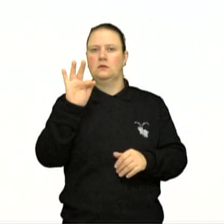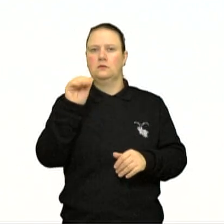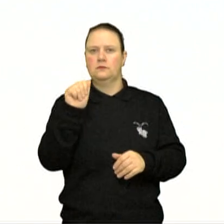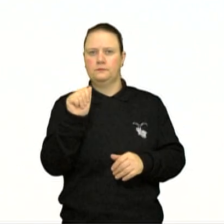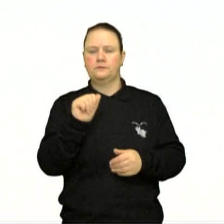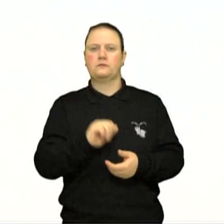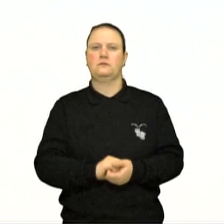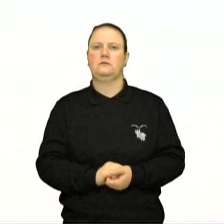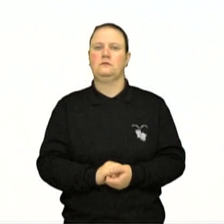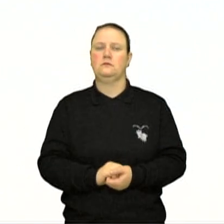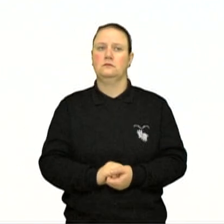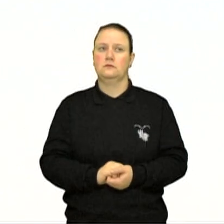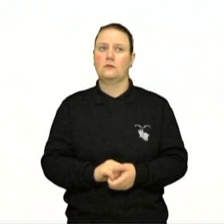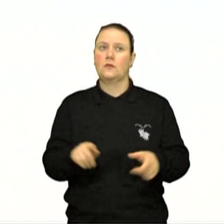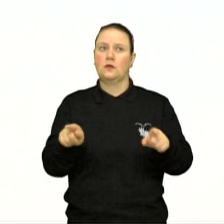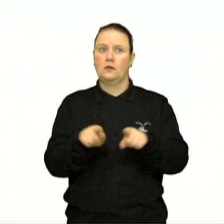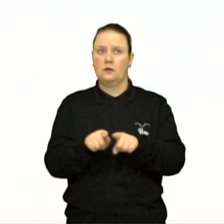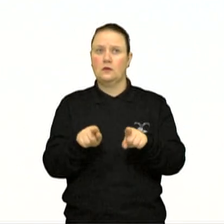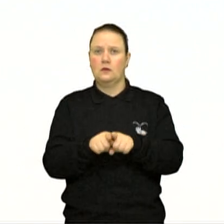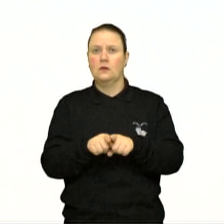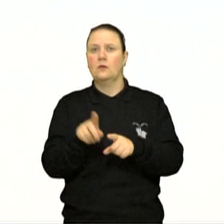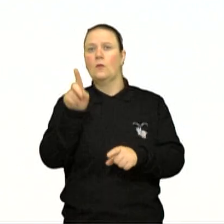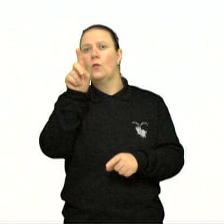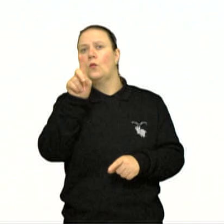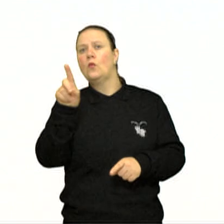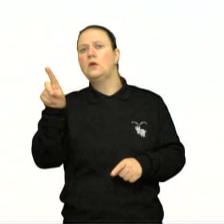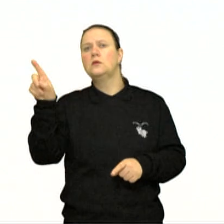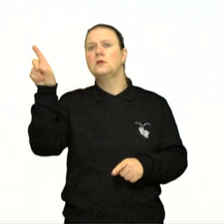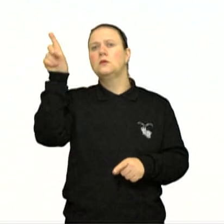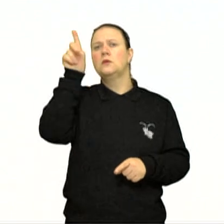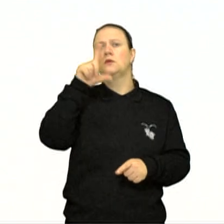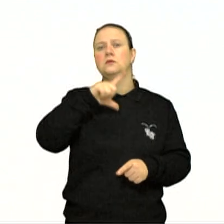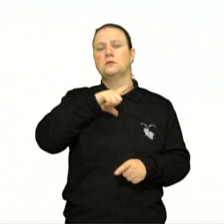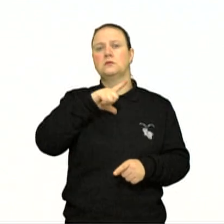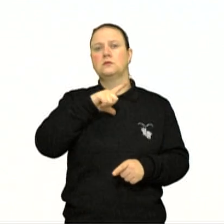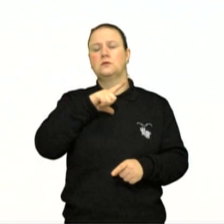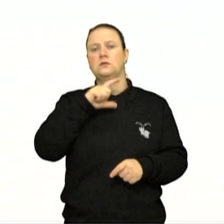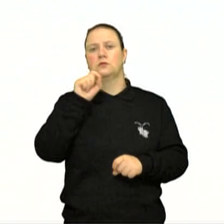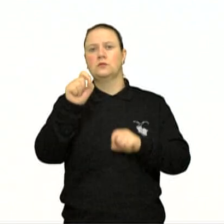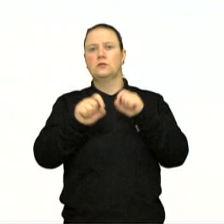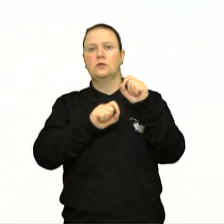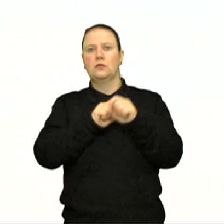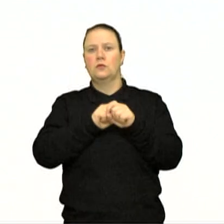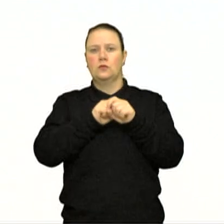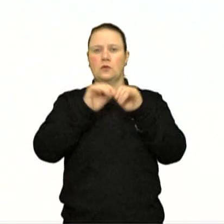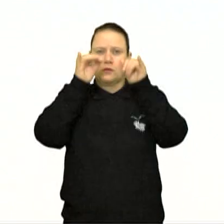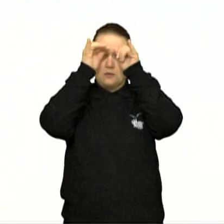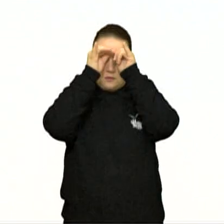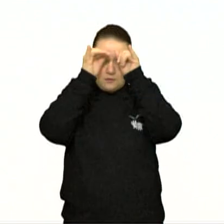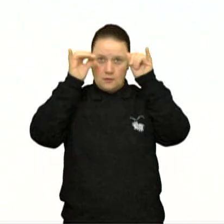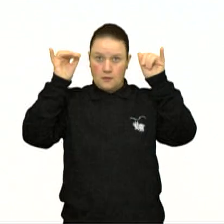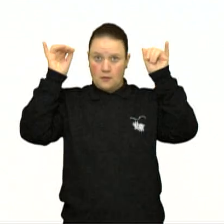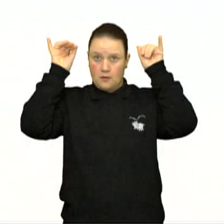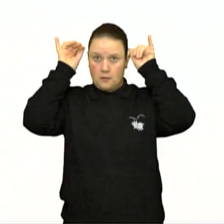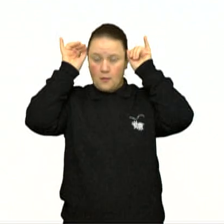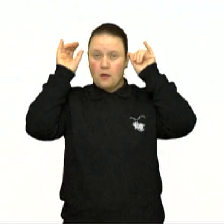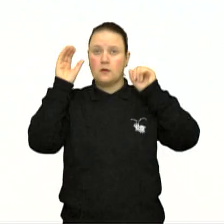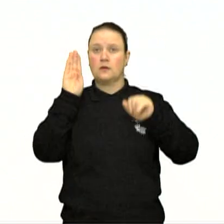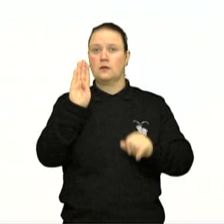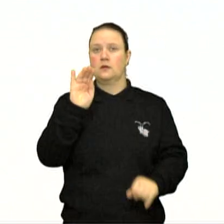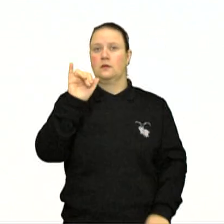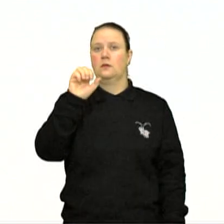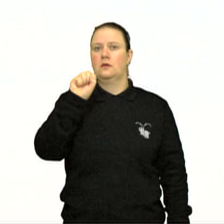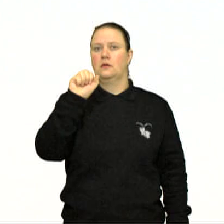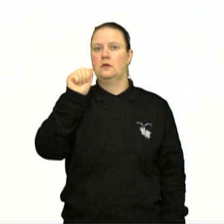ter mais uma grande parte da região. E aqui, pessoal, combates com o Império Bizantino, né? Muitas terras que eram do